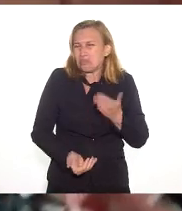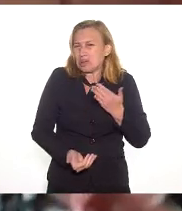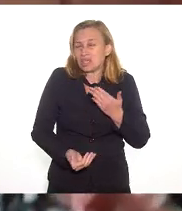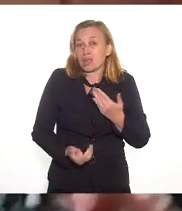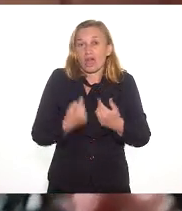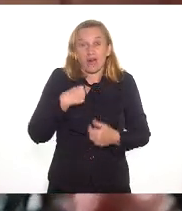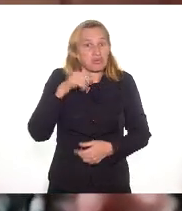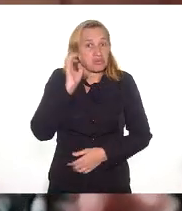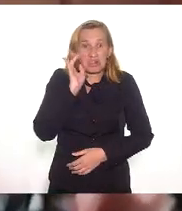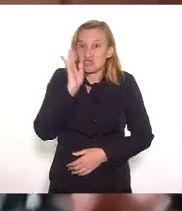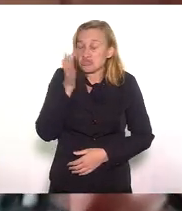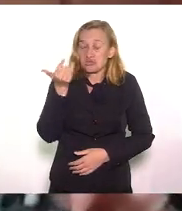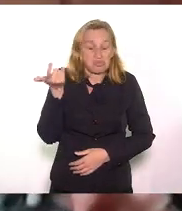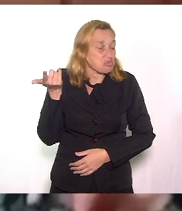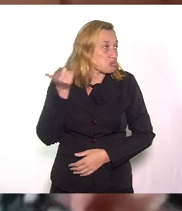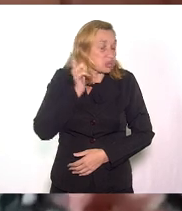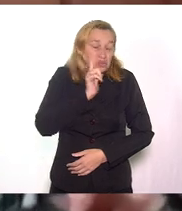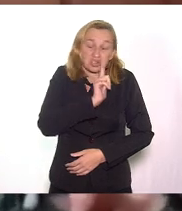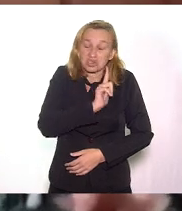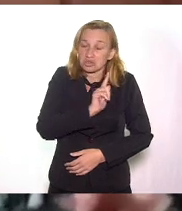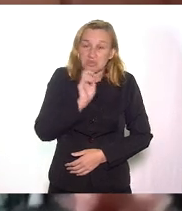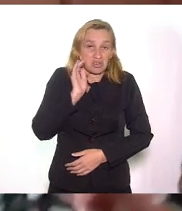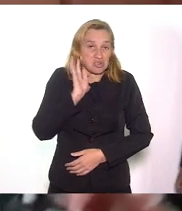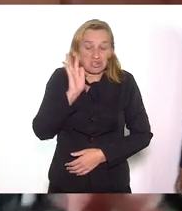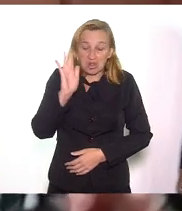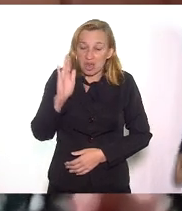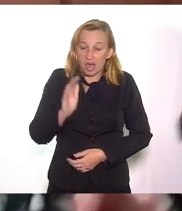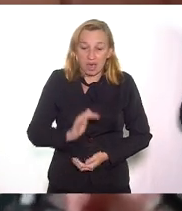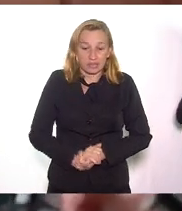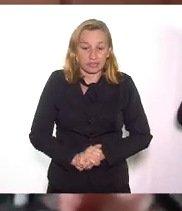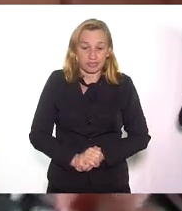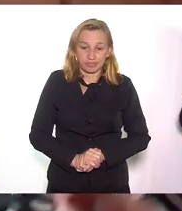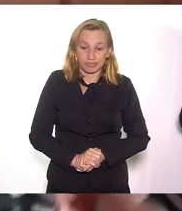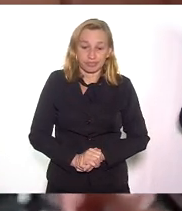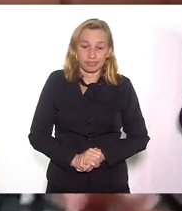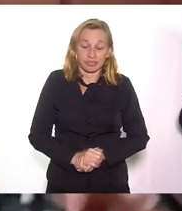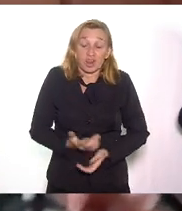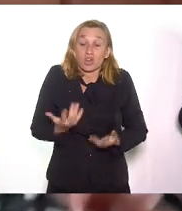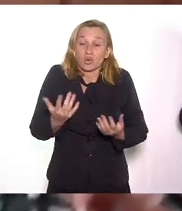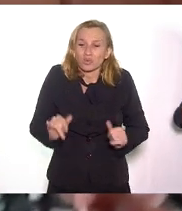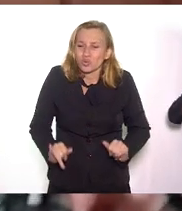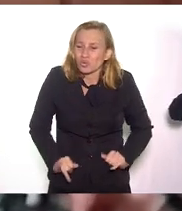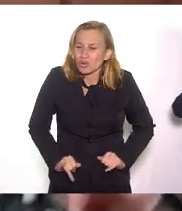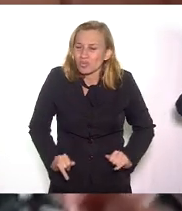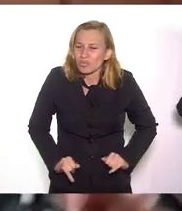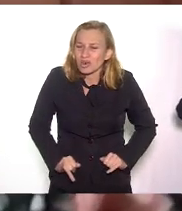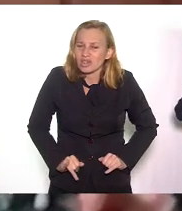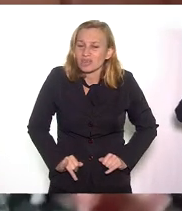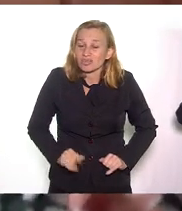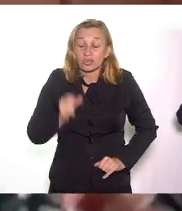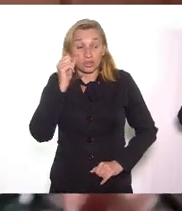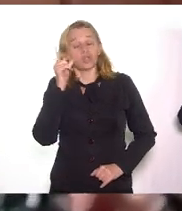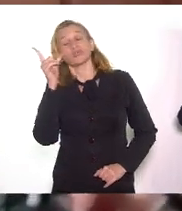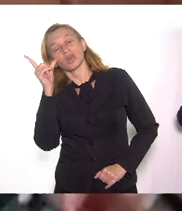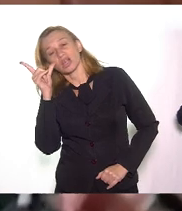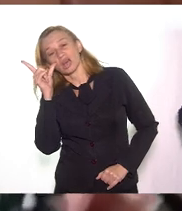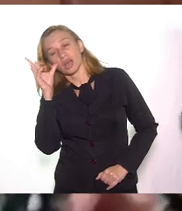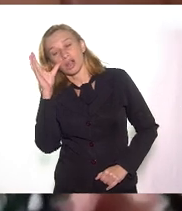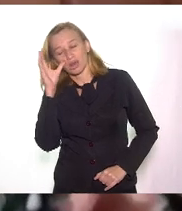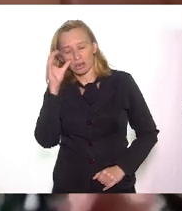imagino, não consigo imaginar, dimensionar a dor de acordar e